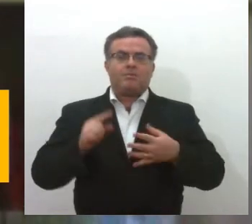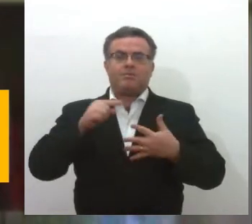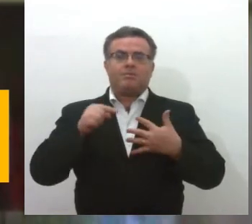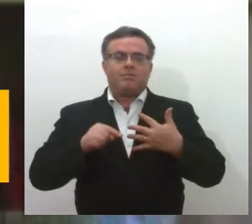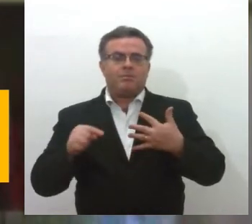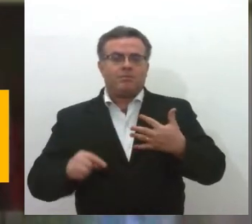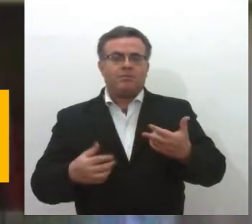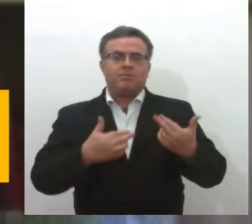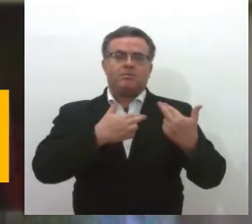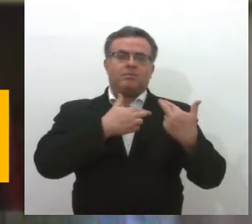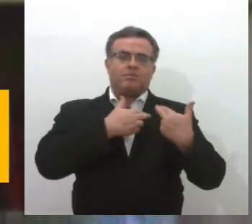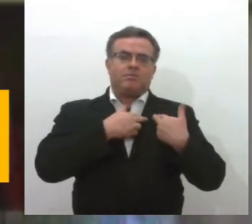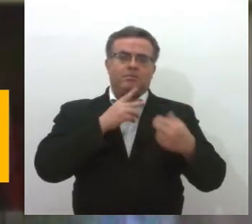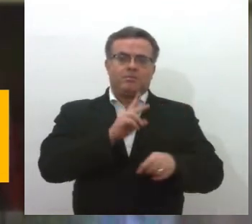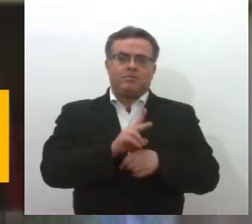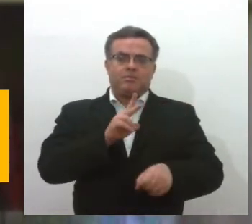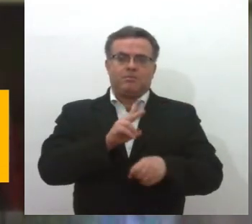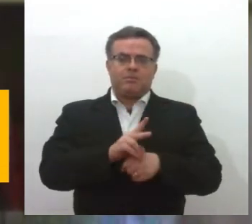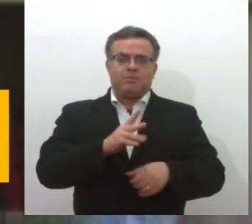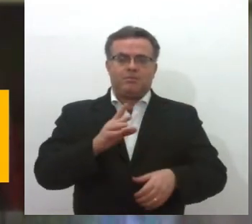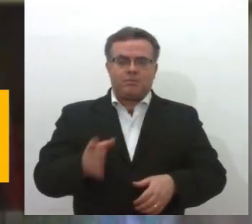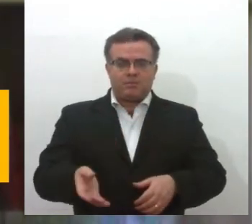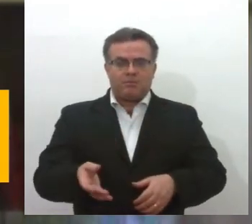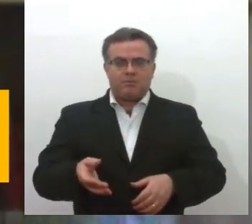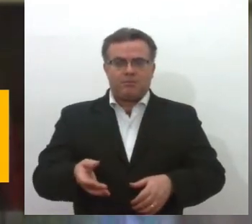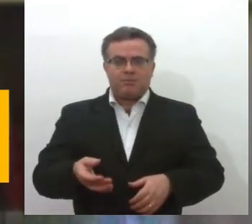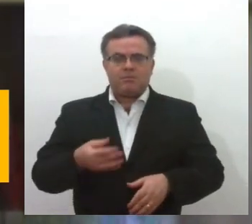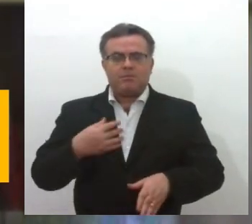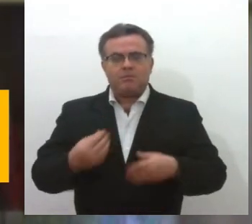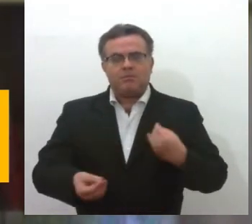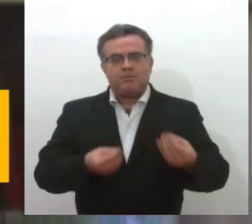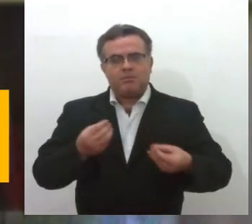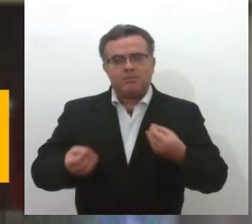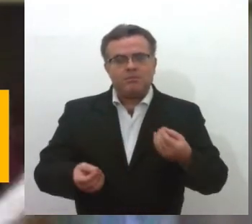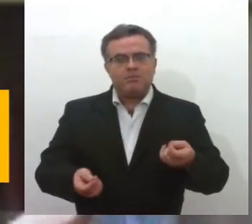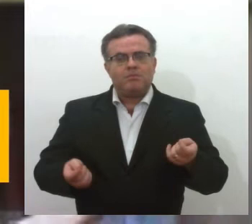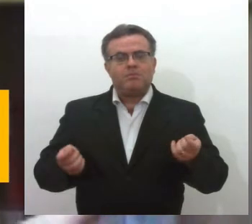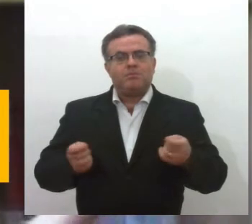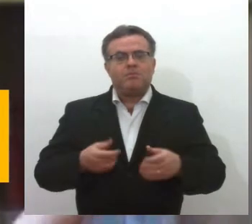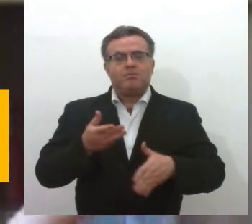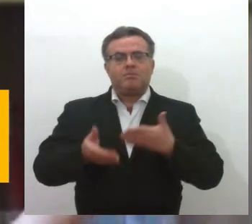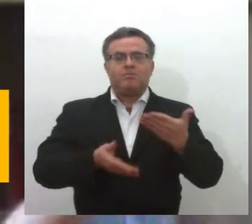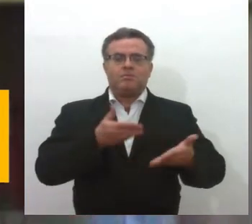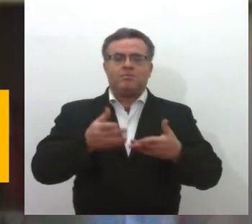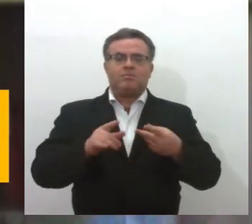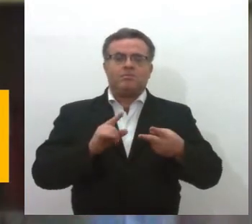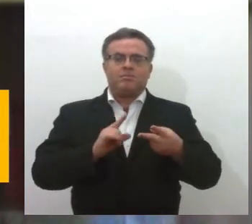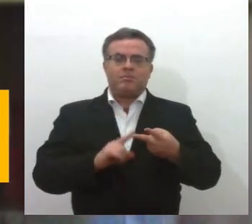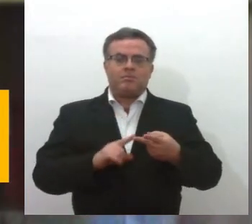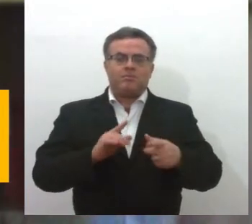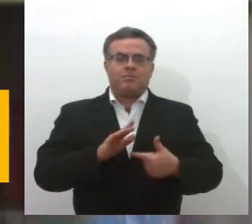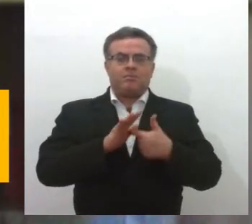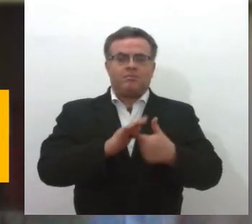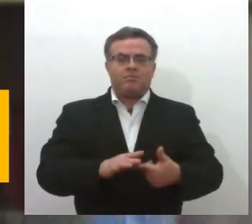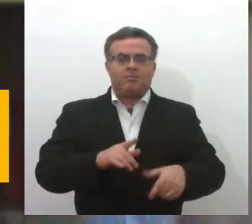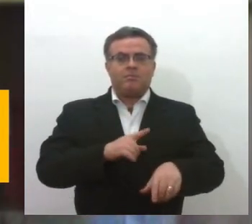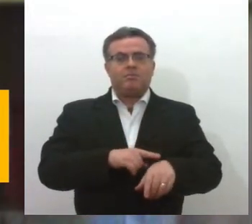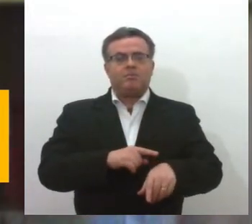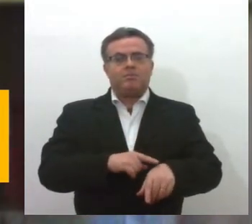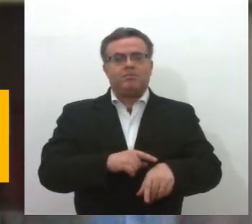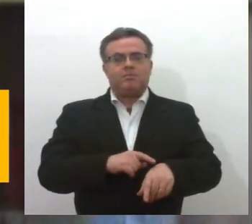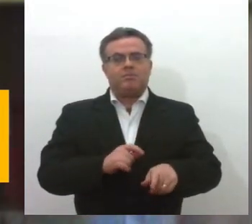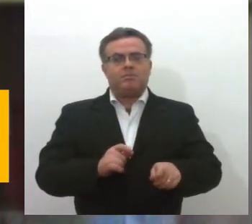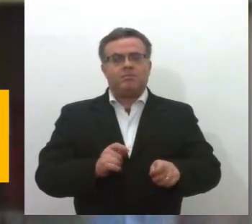para com aquele animal, desde destinar um tratamento médico veterinário adequado, dispor de tempo também para